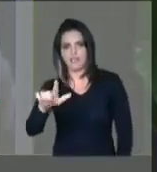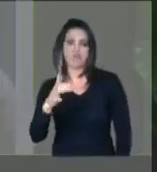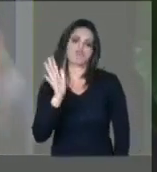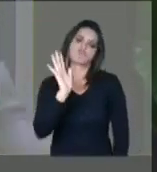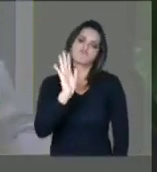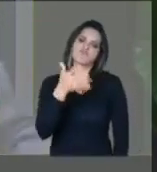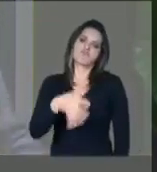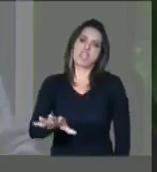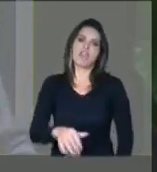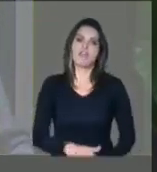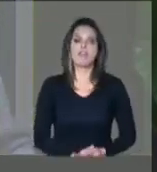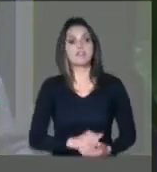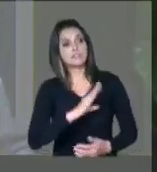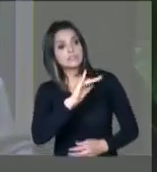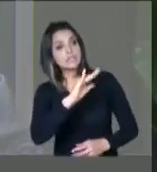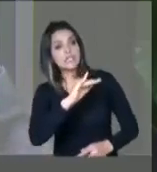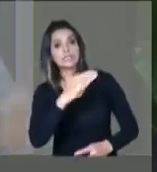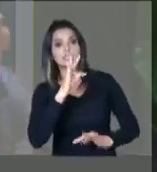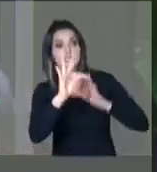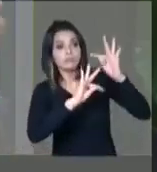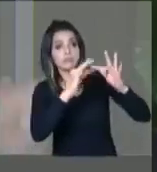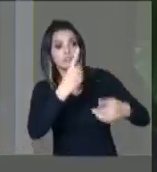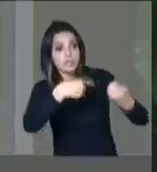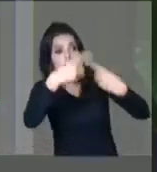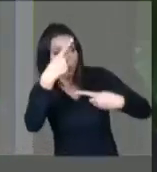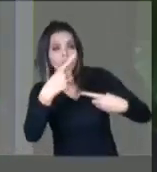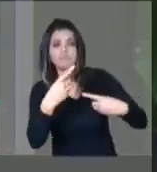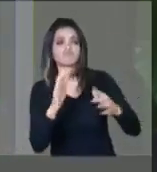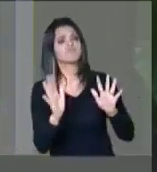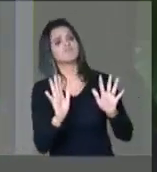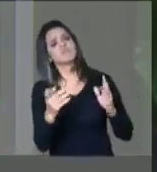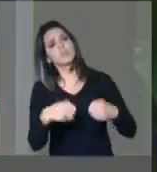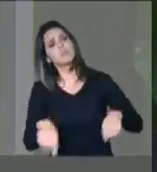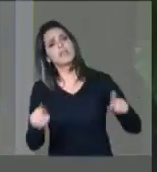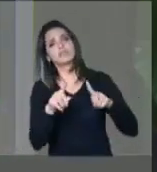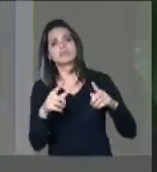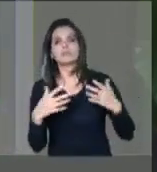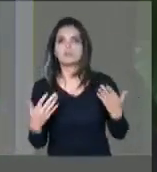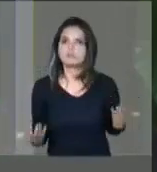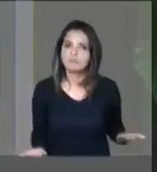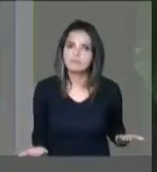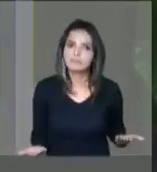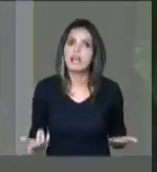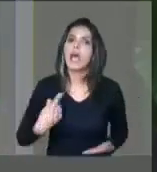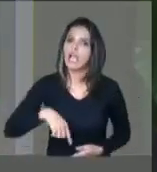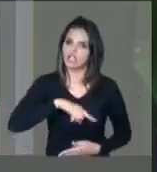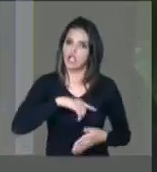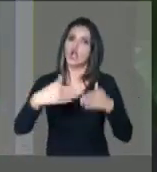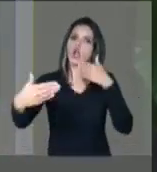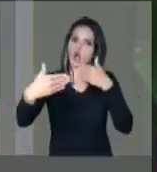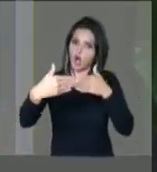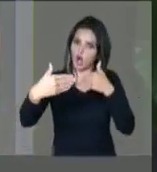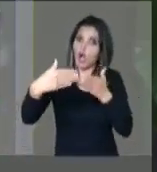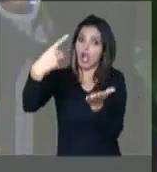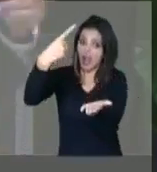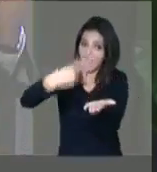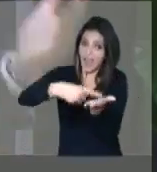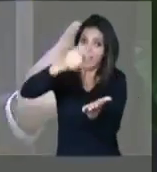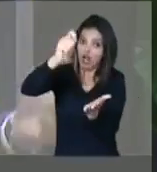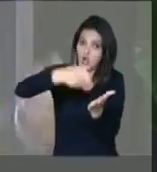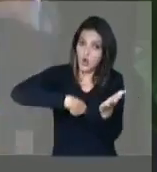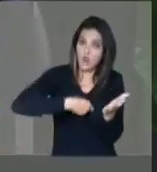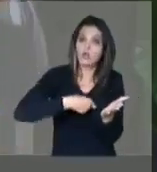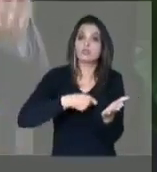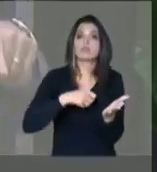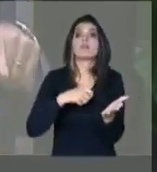seu desenvolvimento científico e tecnológico. Não haveria nada contra, de nossa parte, um acordo que,